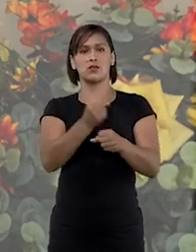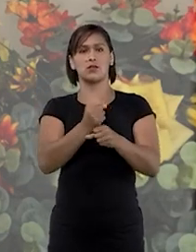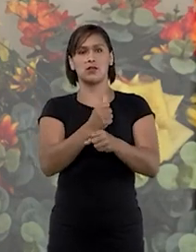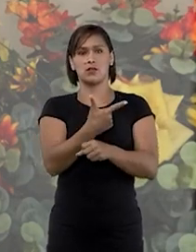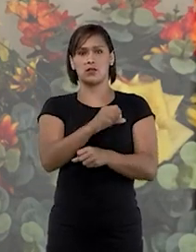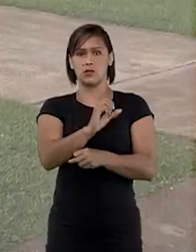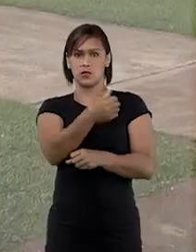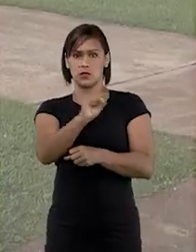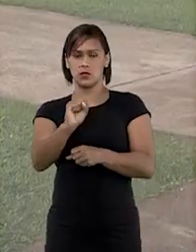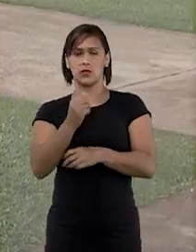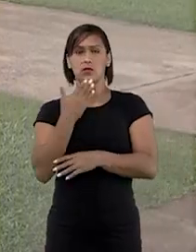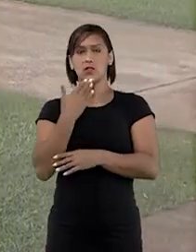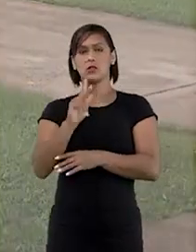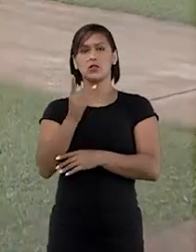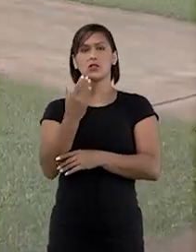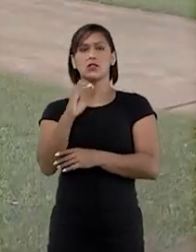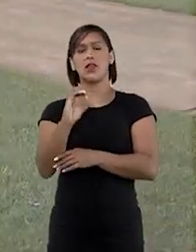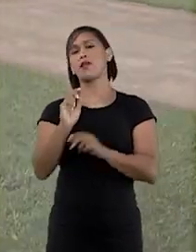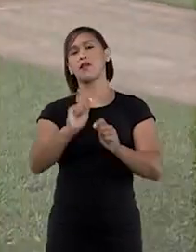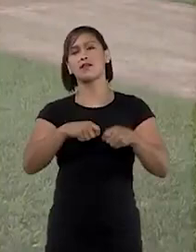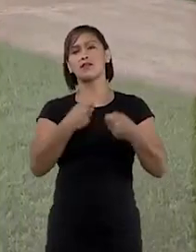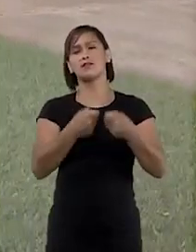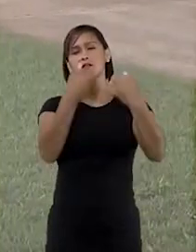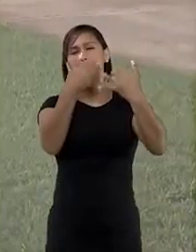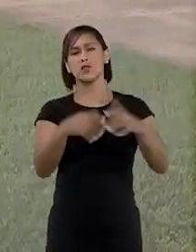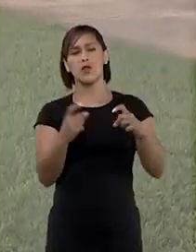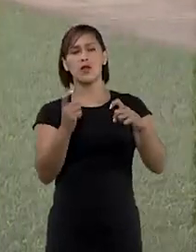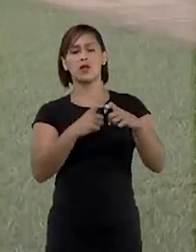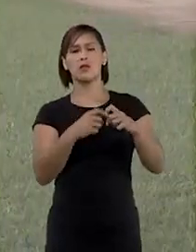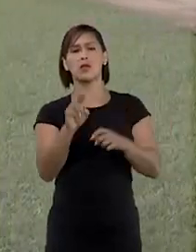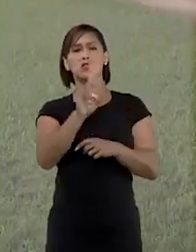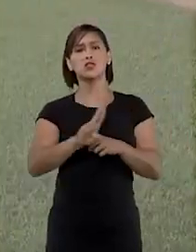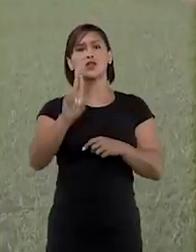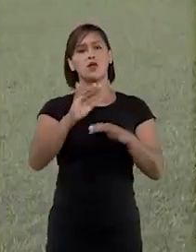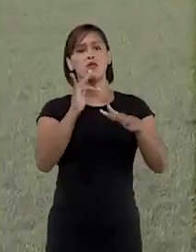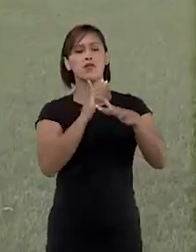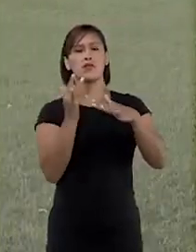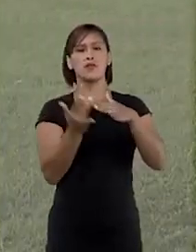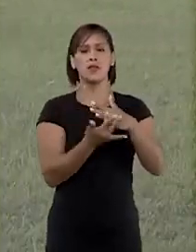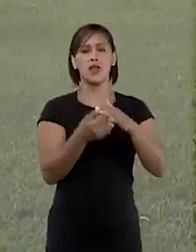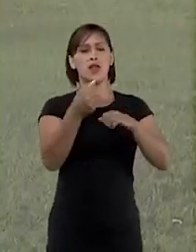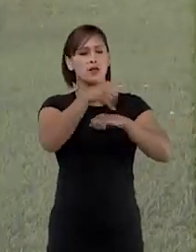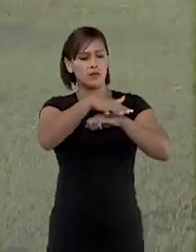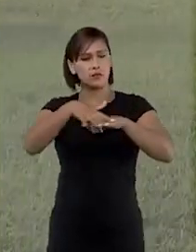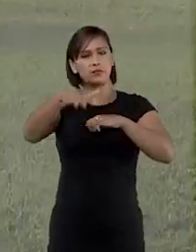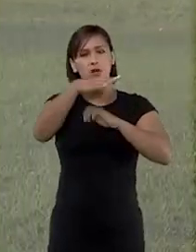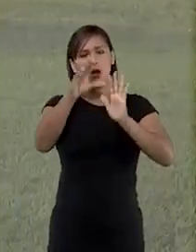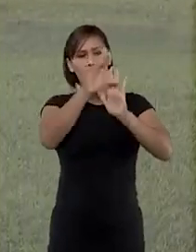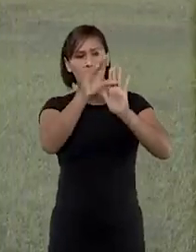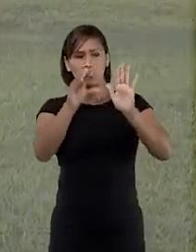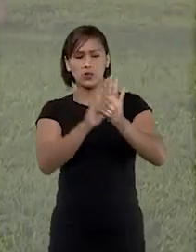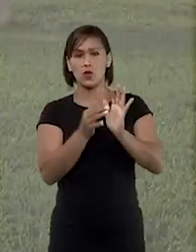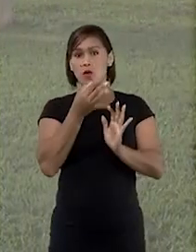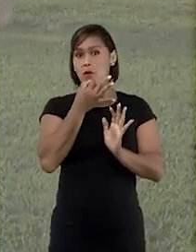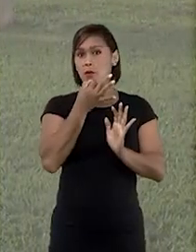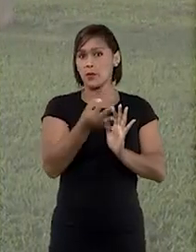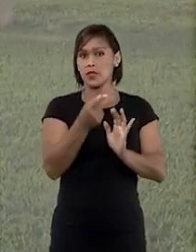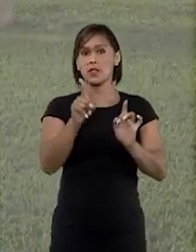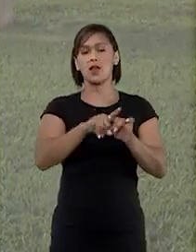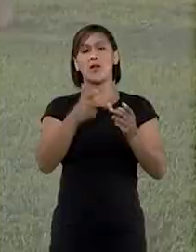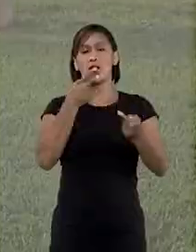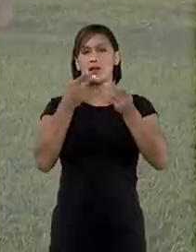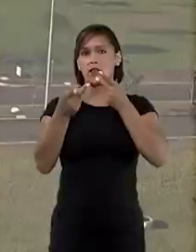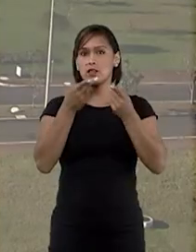de 2018 no pedido de habeas corpus a defesa alegou que a média utiliza as redes sociais para postar conteúdos de cunho